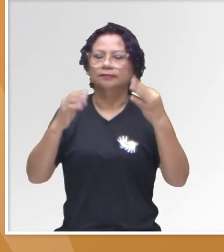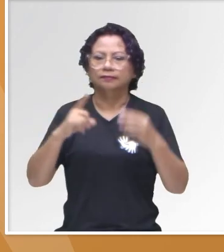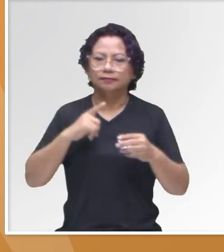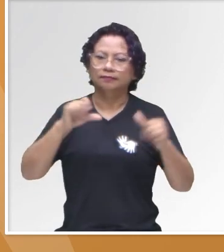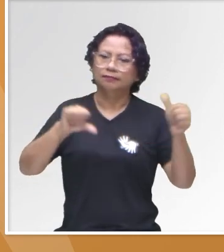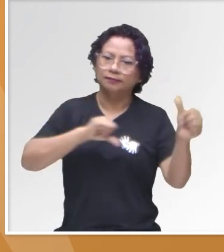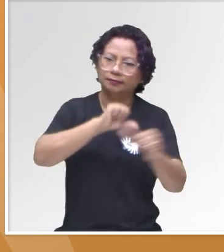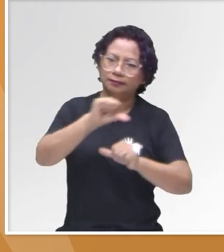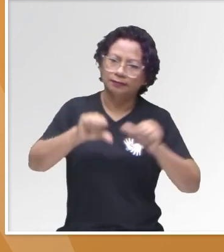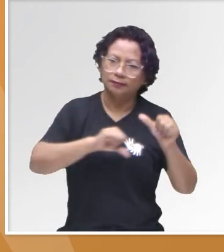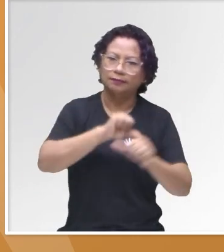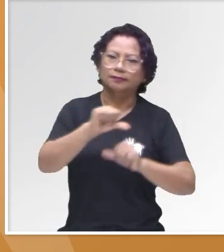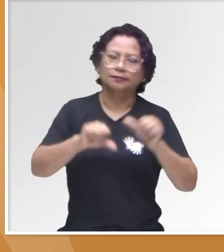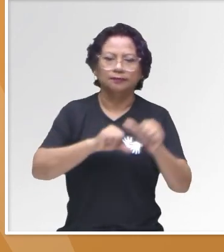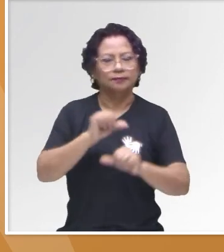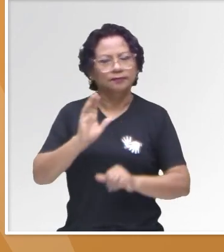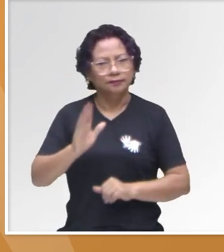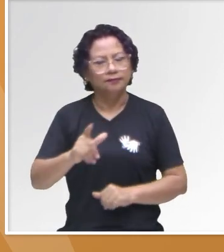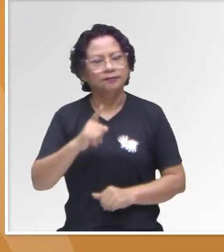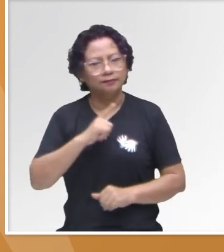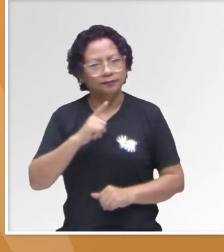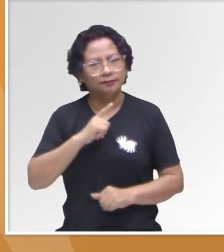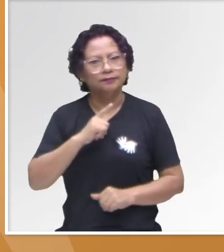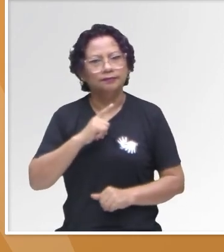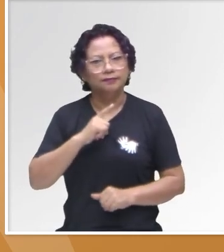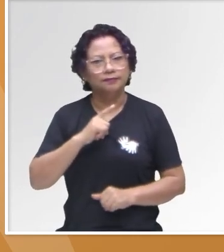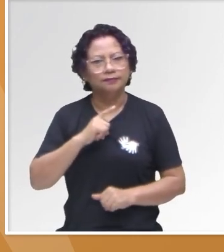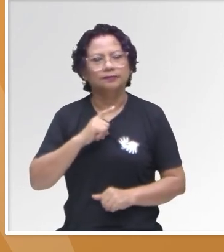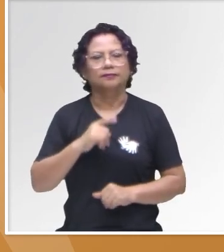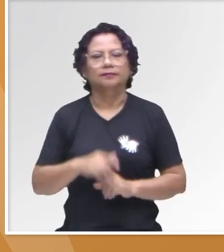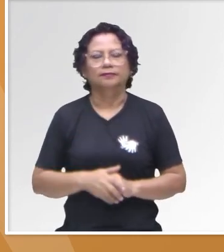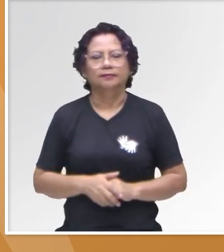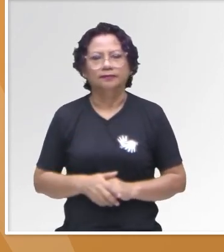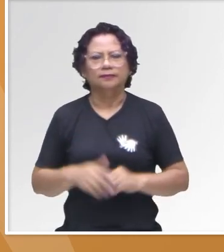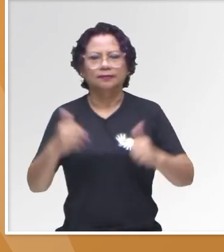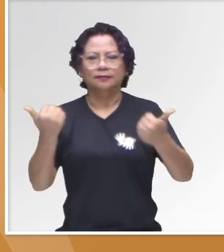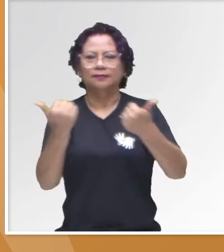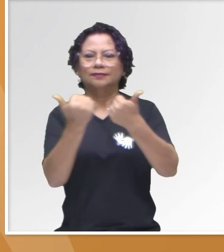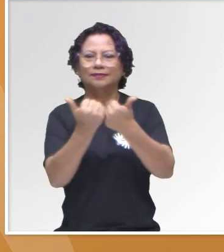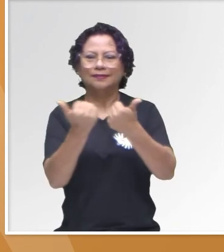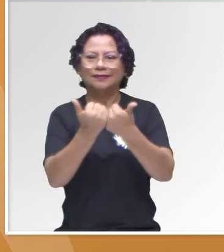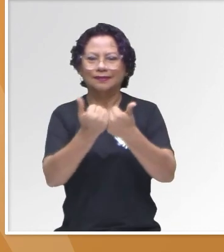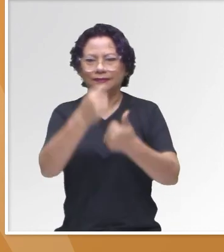vêm ocorrendo na indústria, né, a substituição